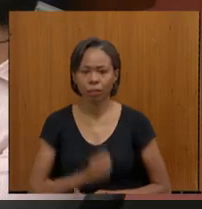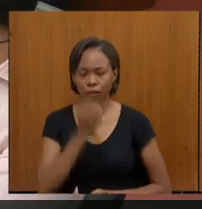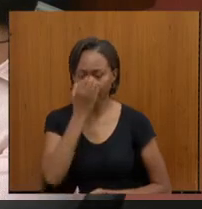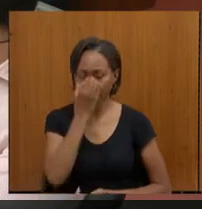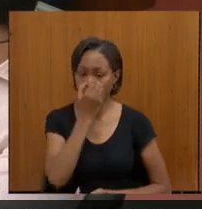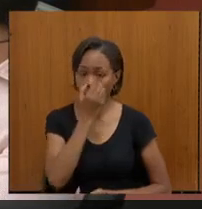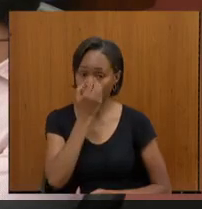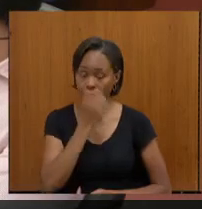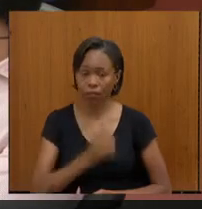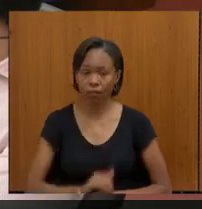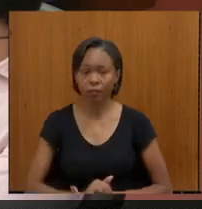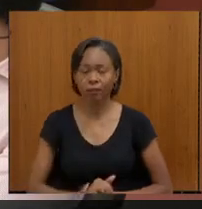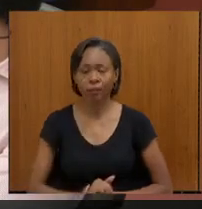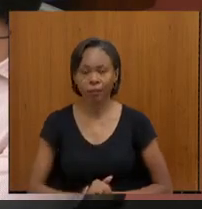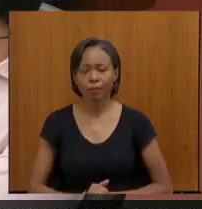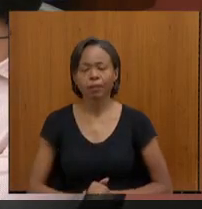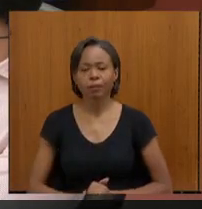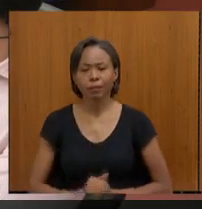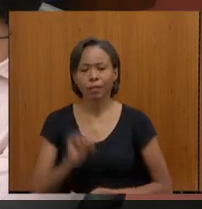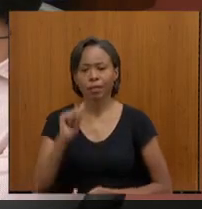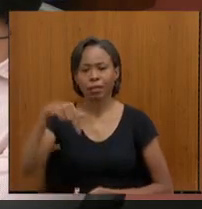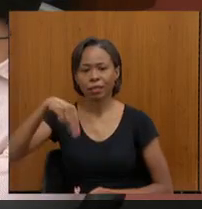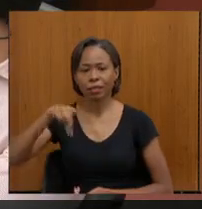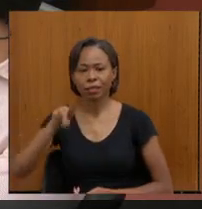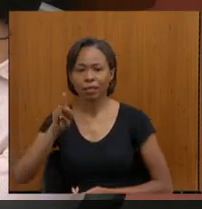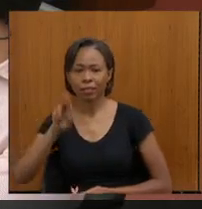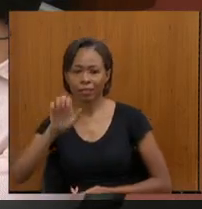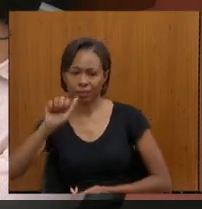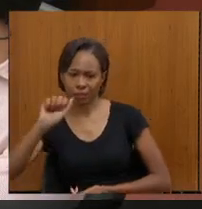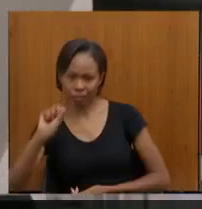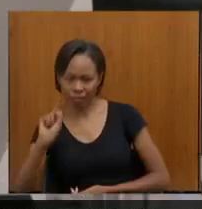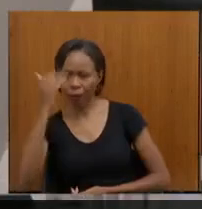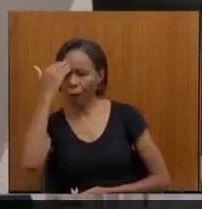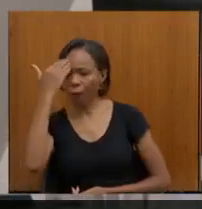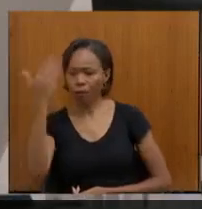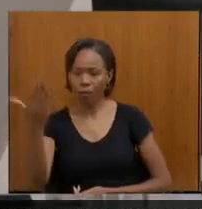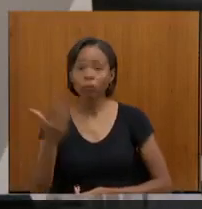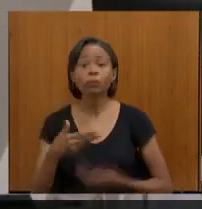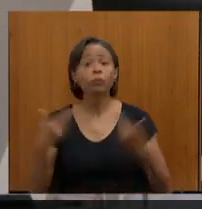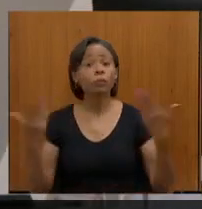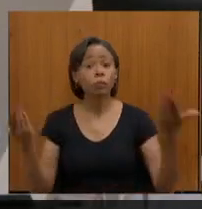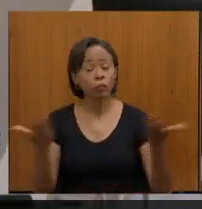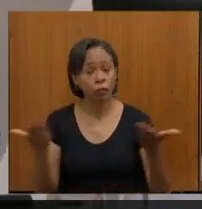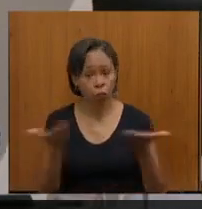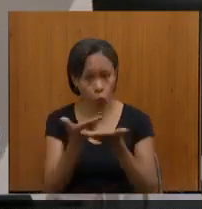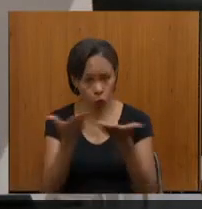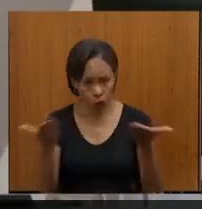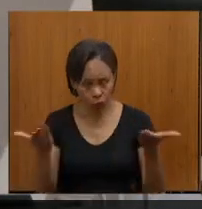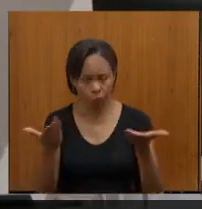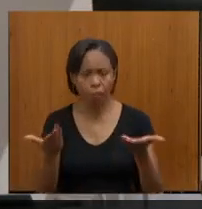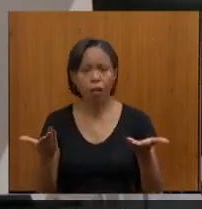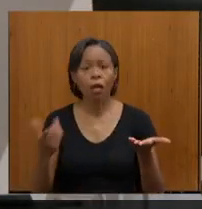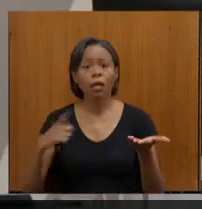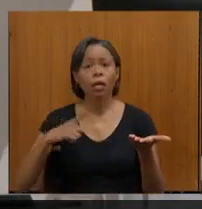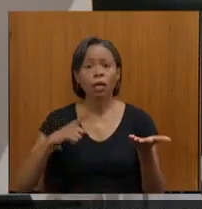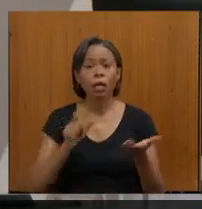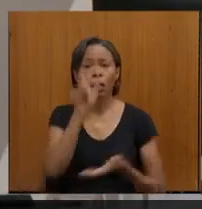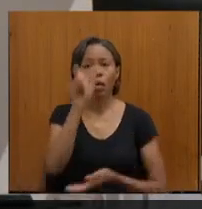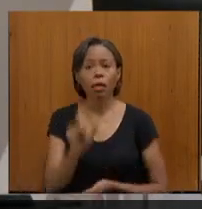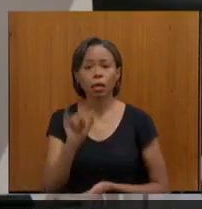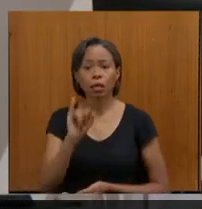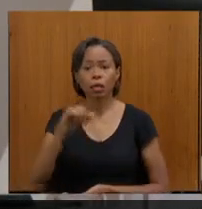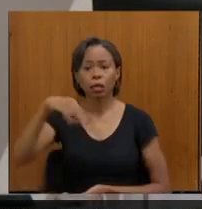a notícia Obrigado André isfeld Charles Soares não seremos agora a participação de ingles